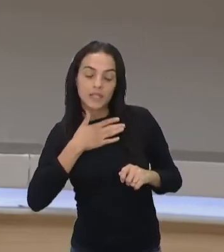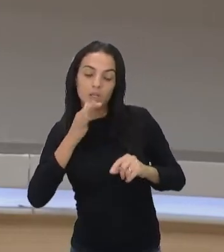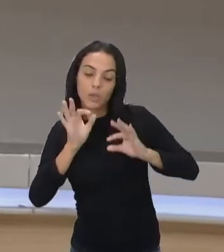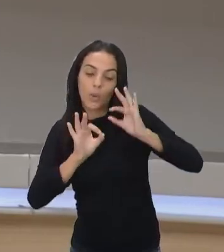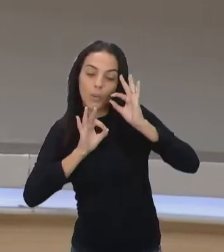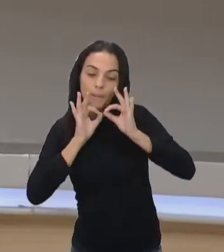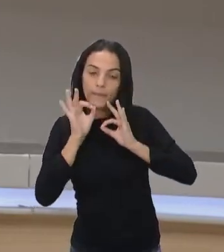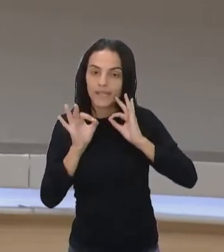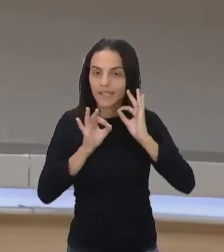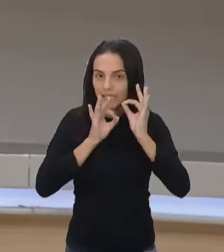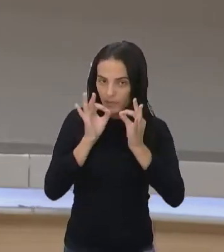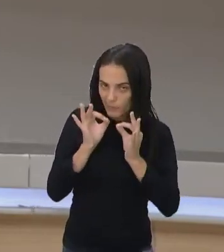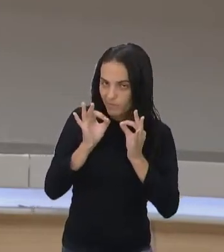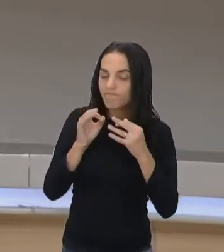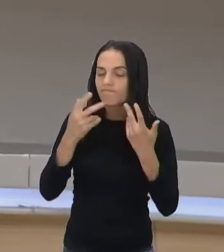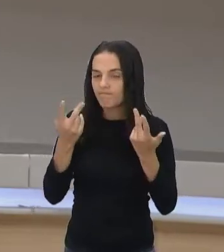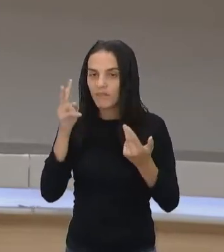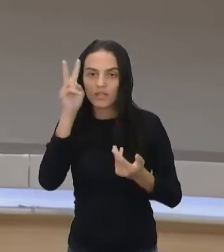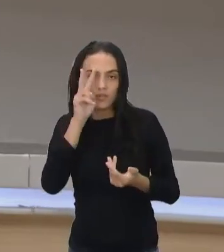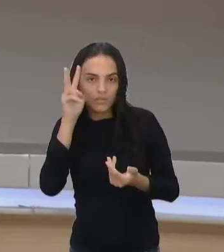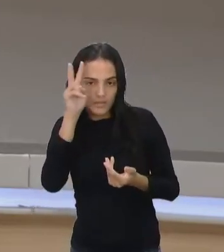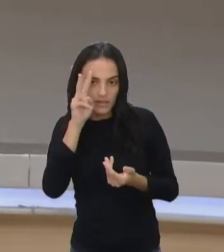buscando historicizar